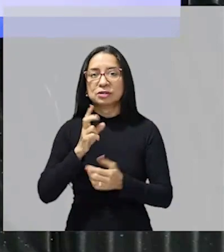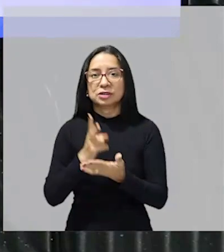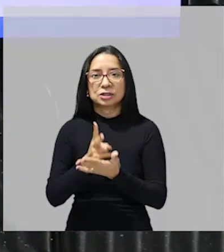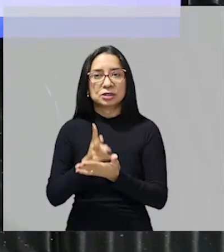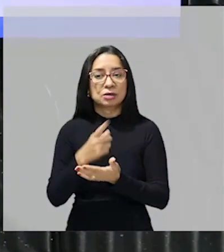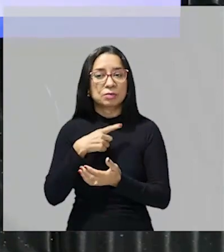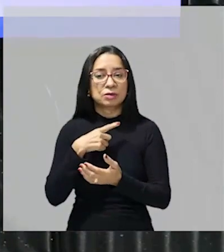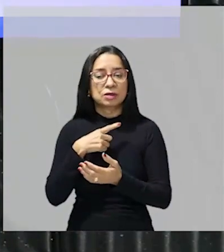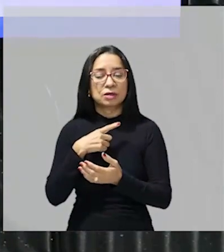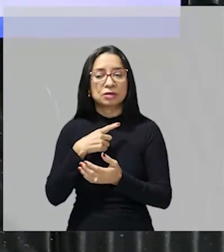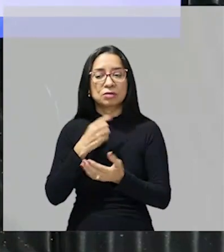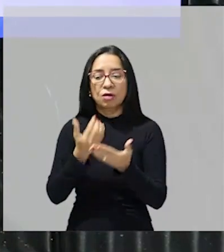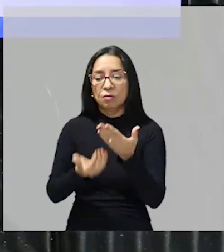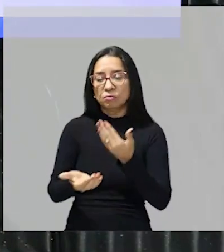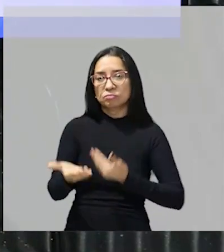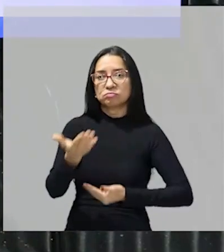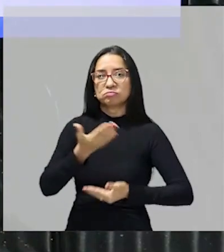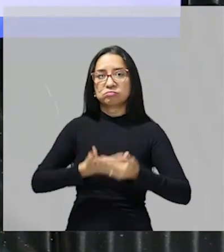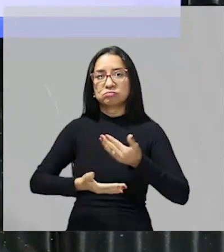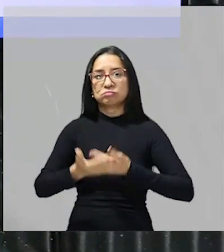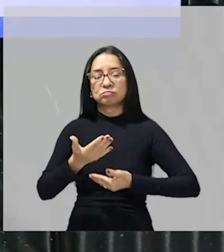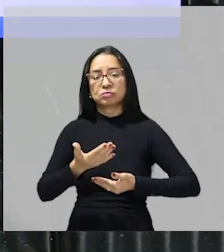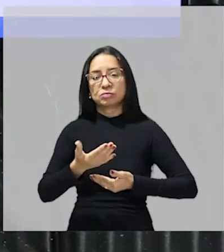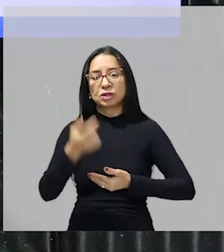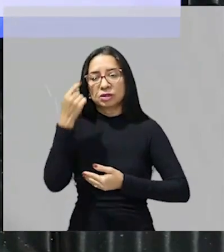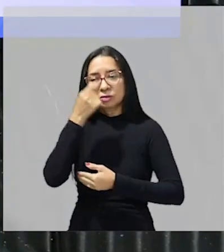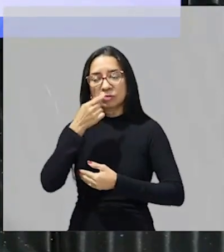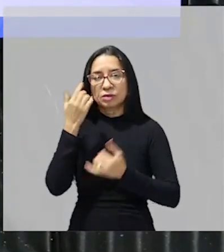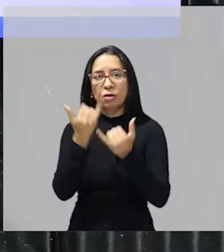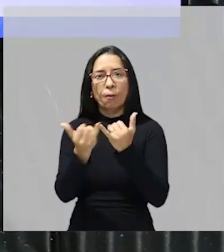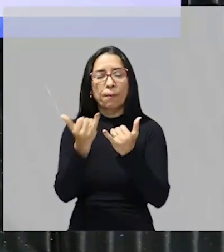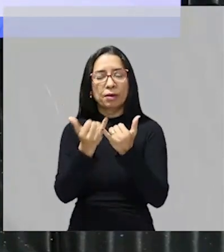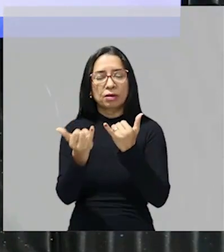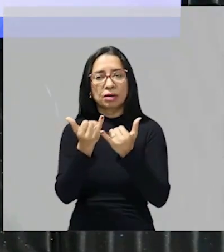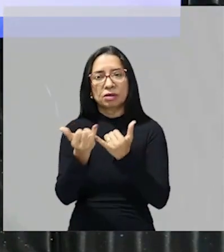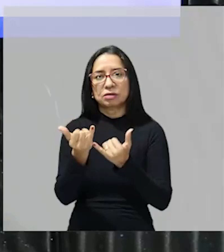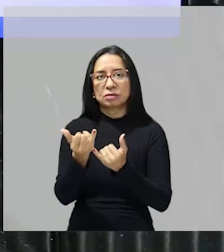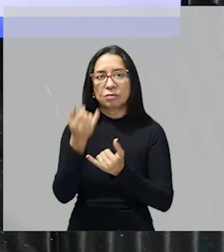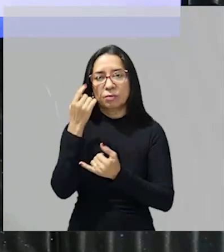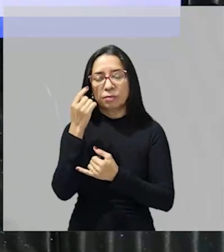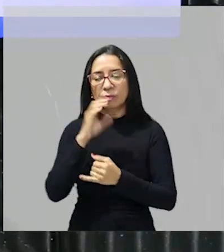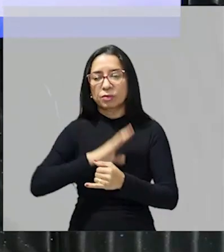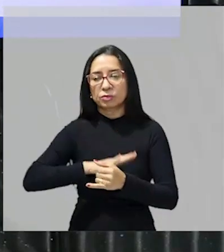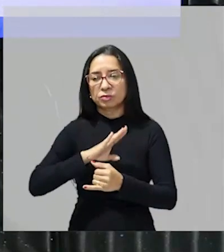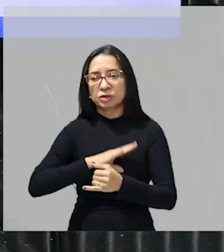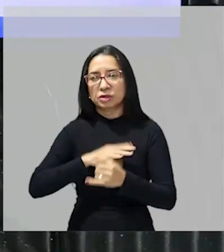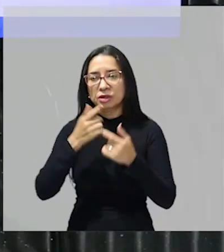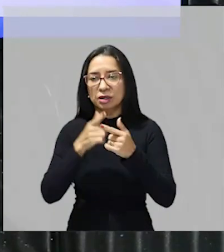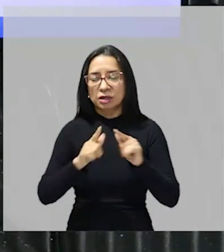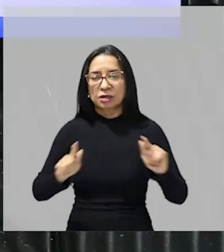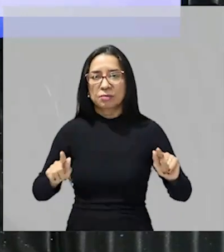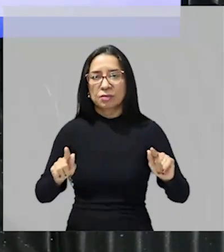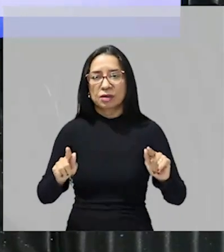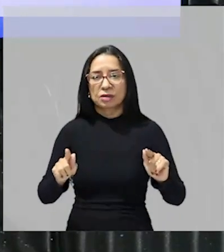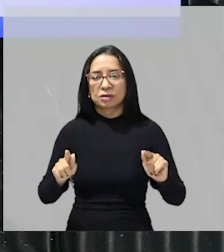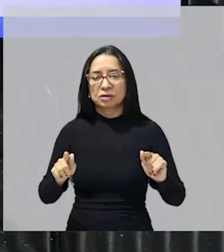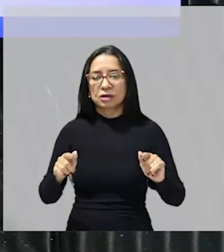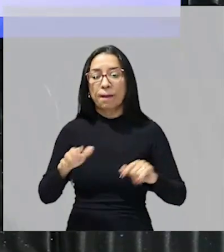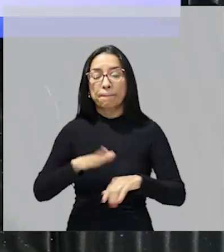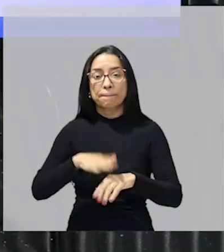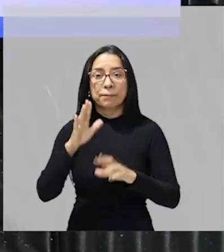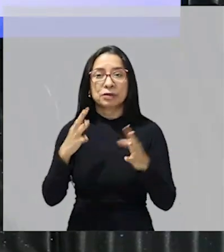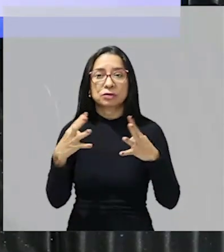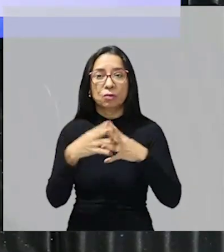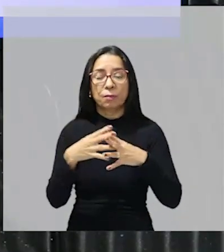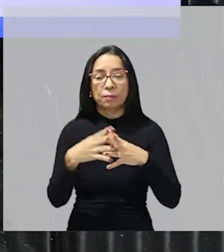sempre paralelos. Eu sempre estou falando, o espanhol parece muito com o português, muitas palavras parecem com o português, a gramática é um pouquinho mais complexa,